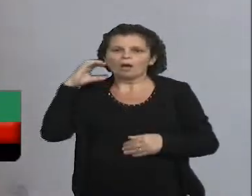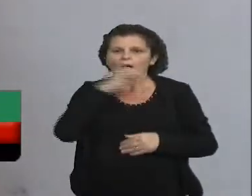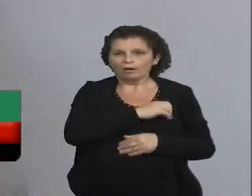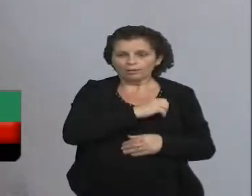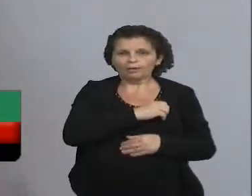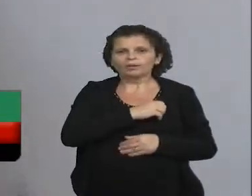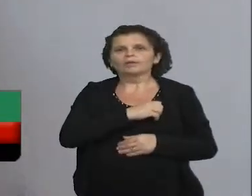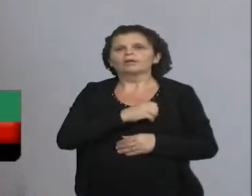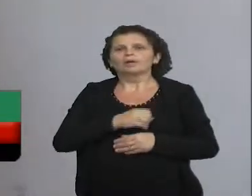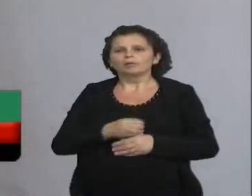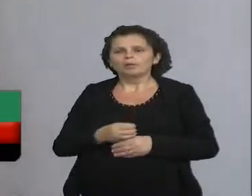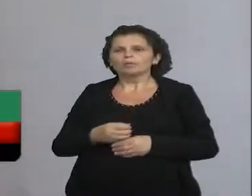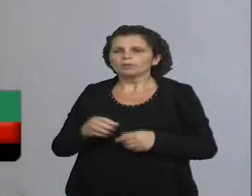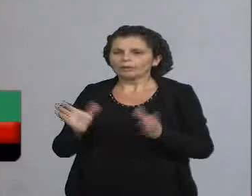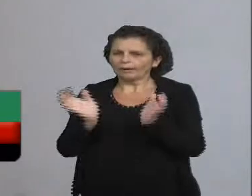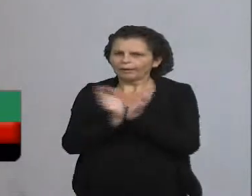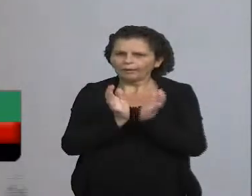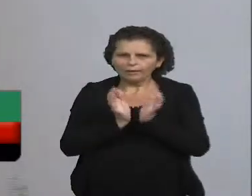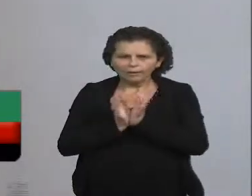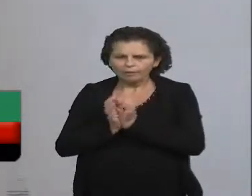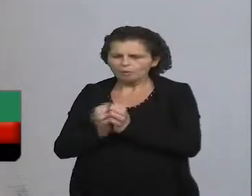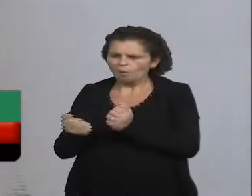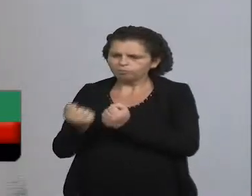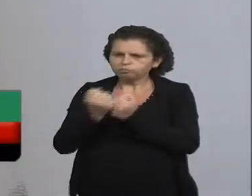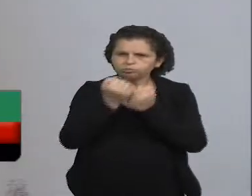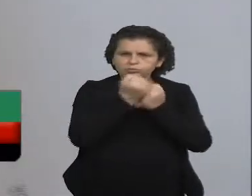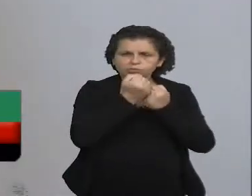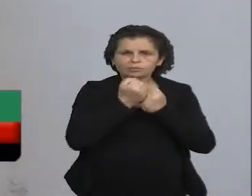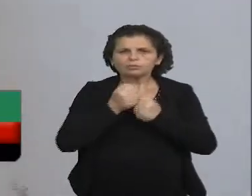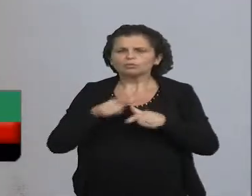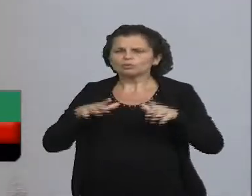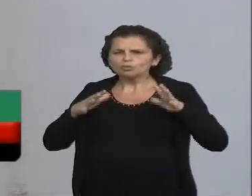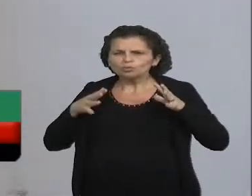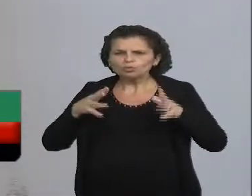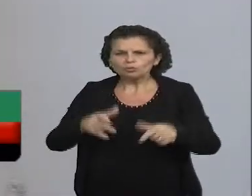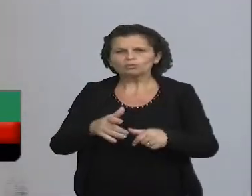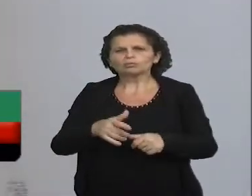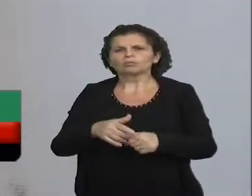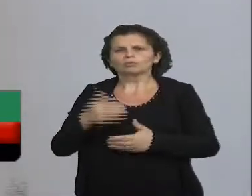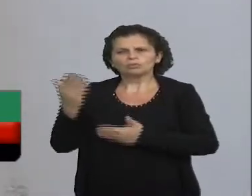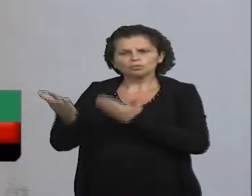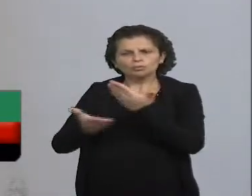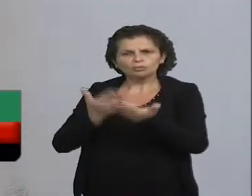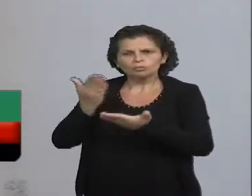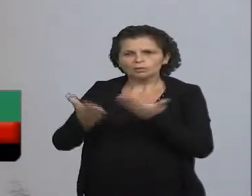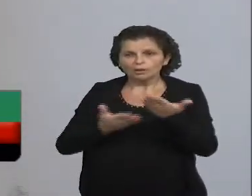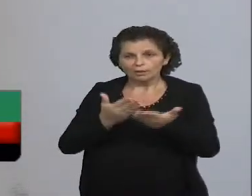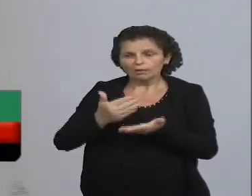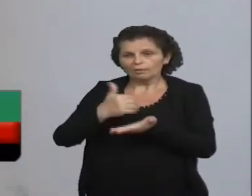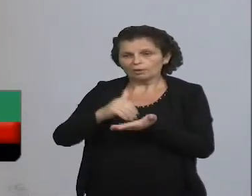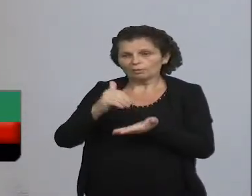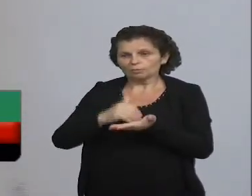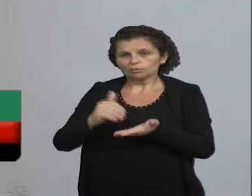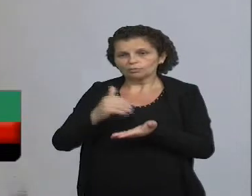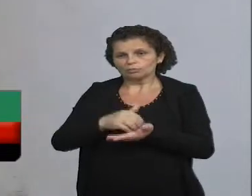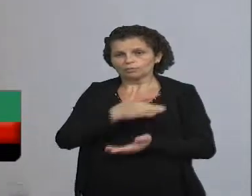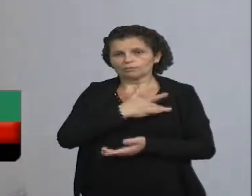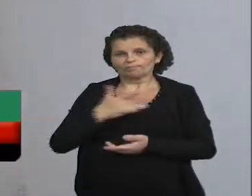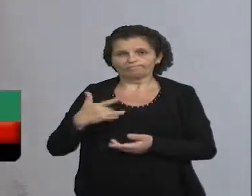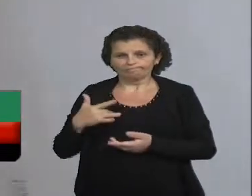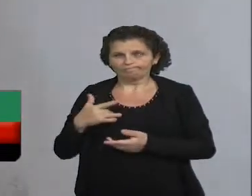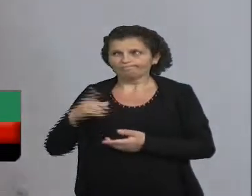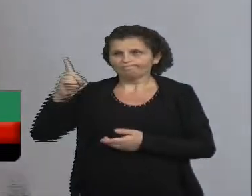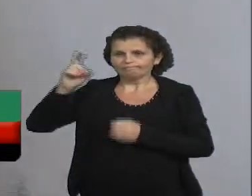a isso ao César, à equipe que trabalha com ele, e a todos os servidores da Secretaria de Saúde. Que